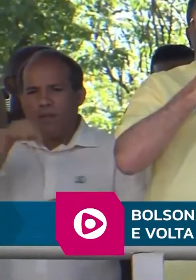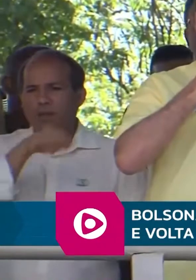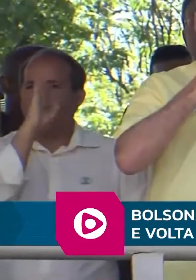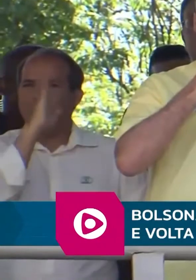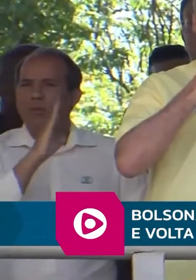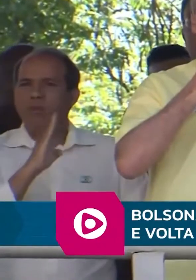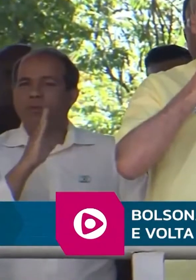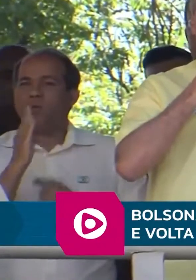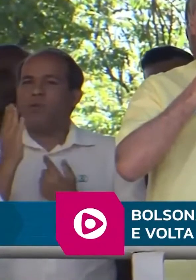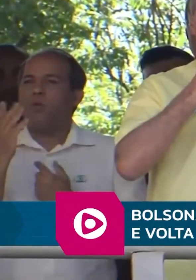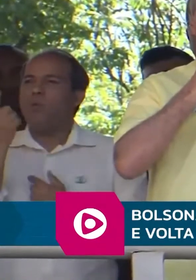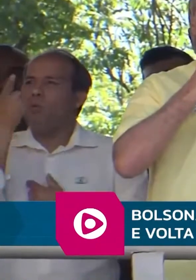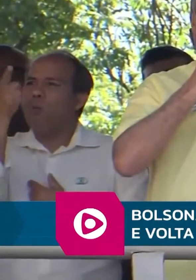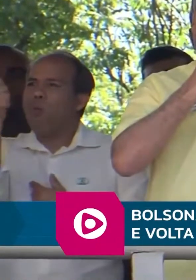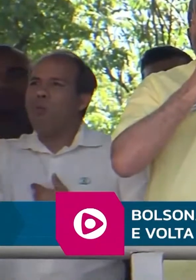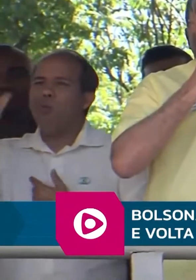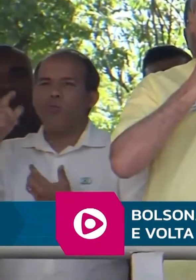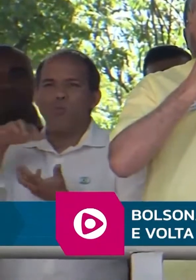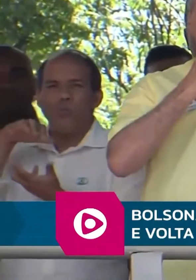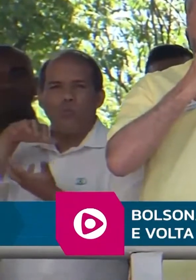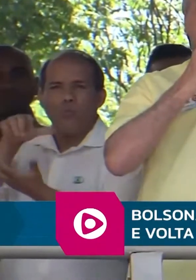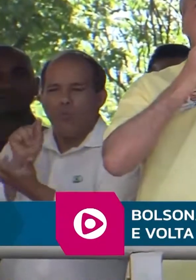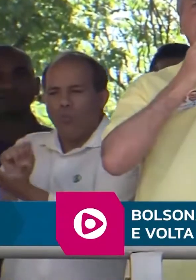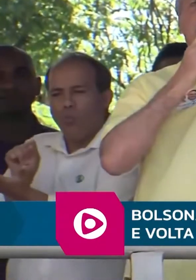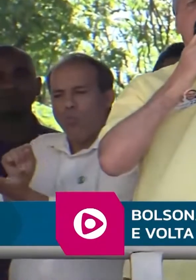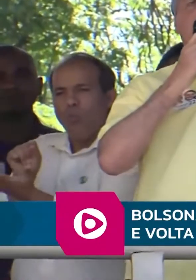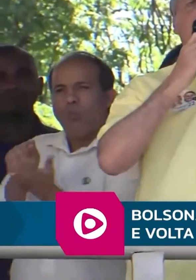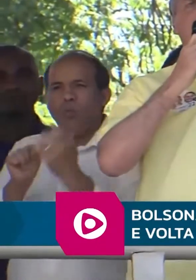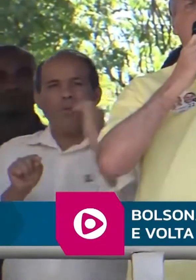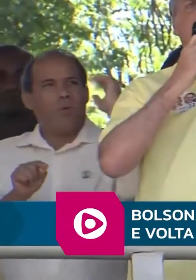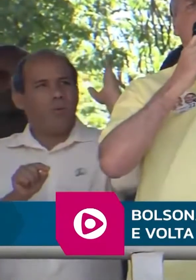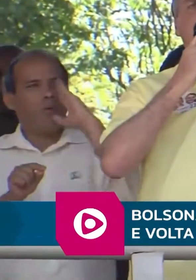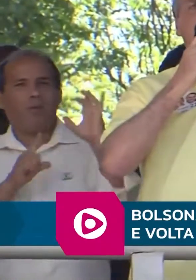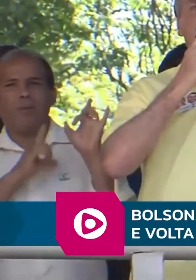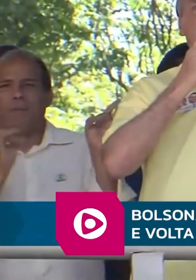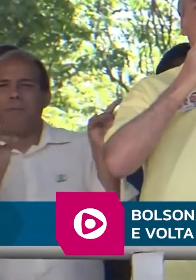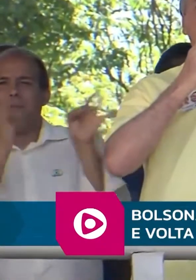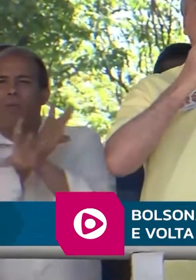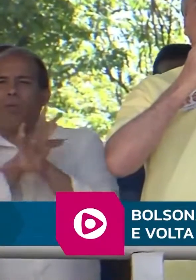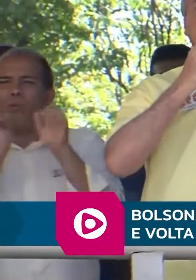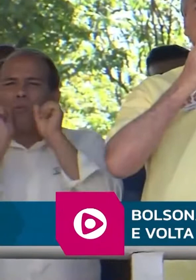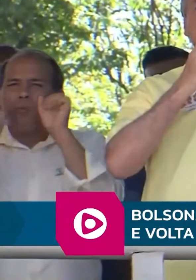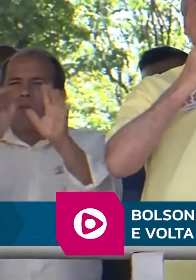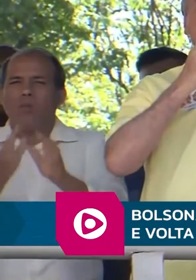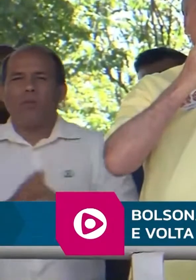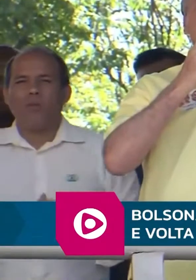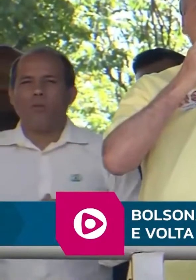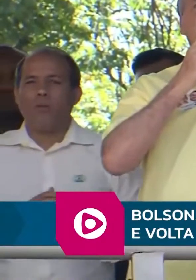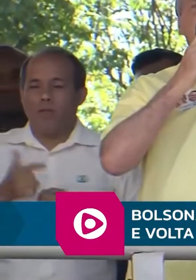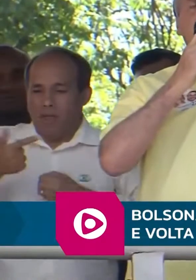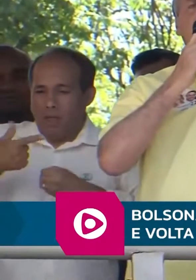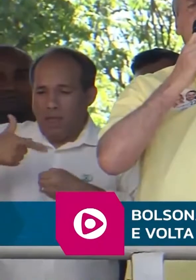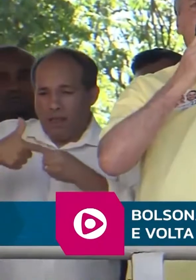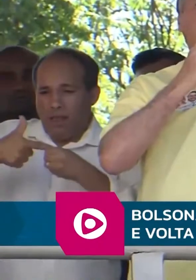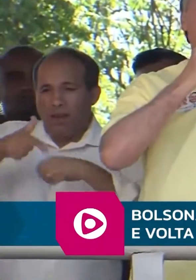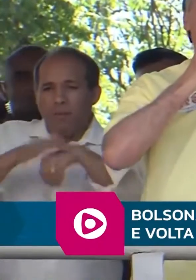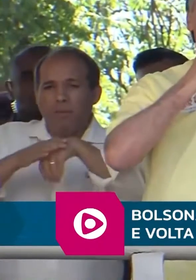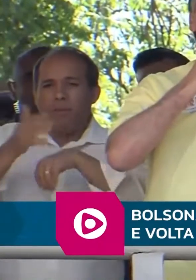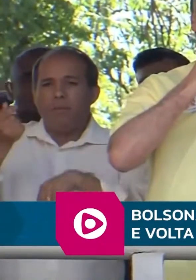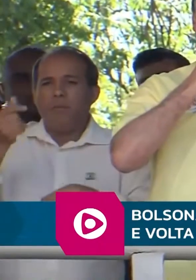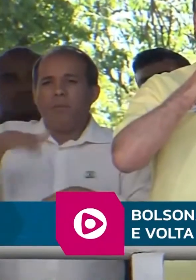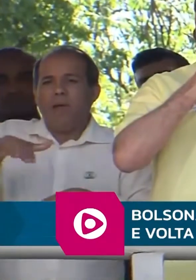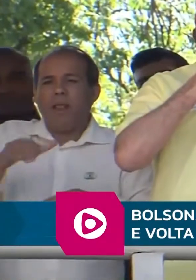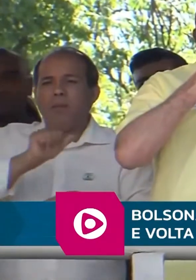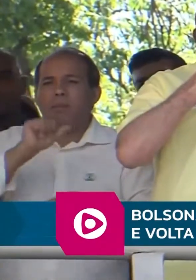Brasil com o resto do mundo, o Brasil é um país abençoado. Uma das gasolinas mais baratas do